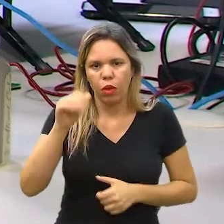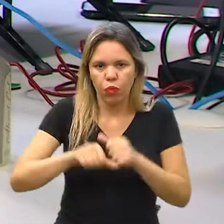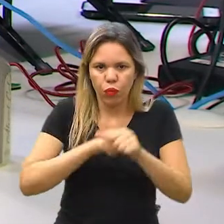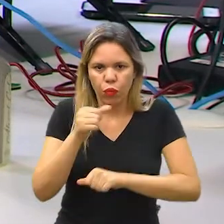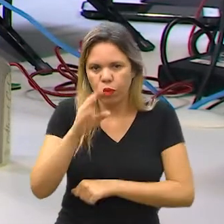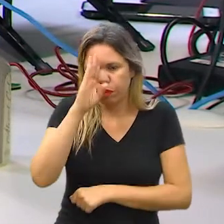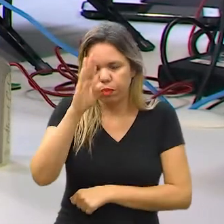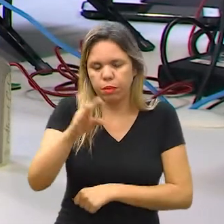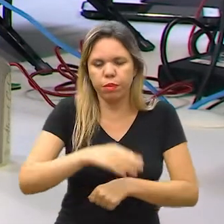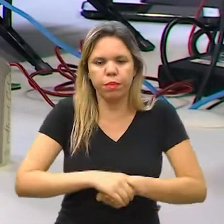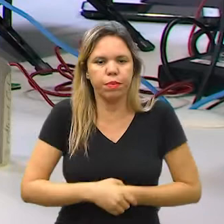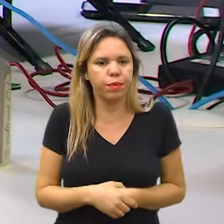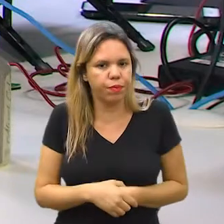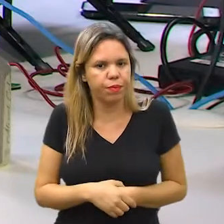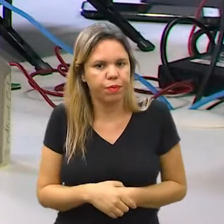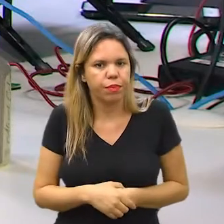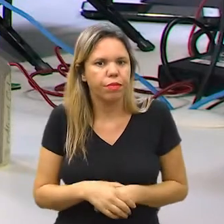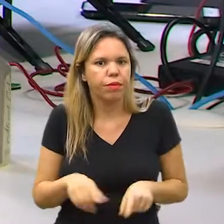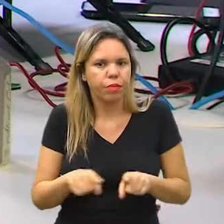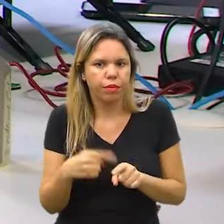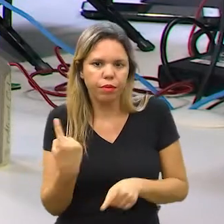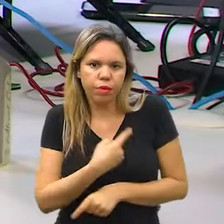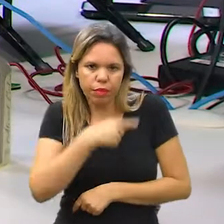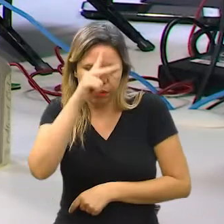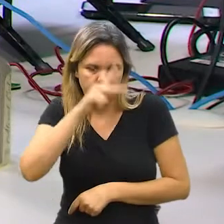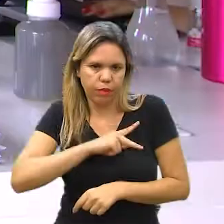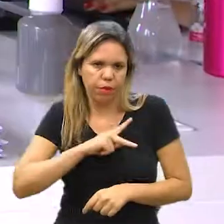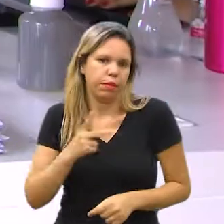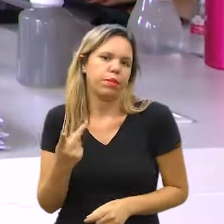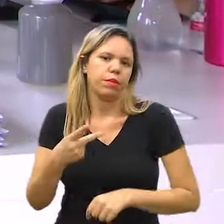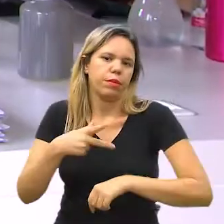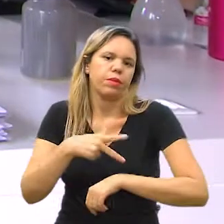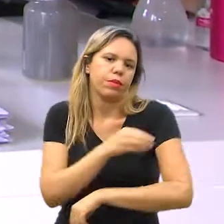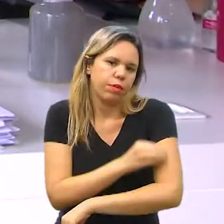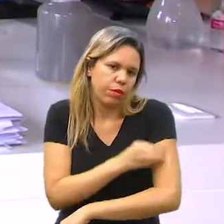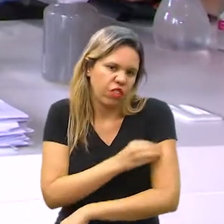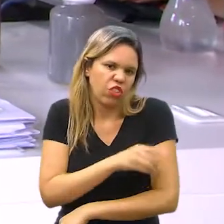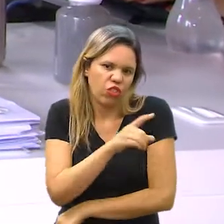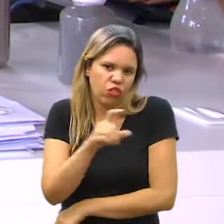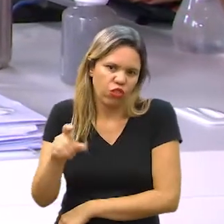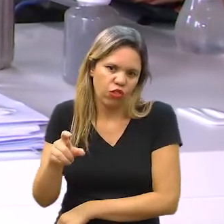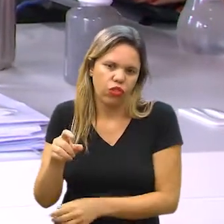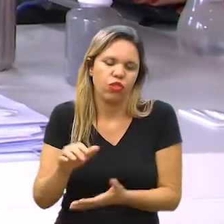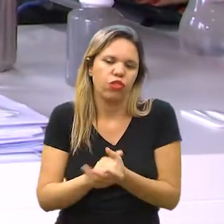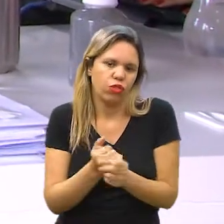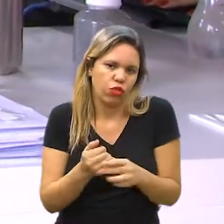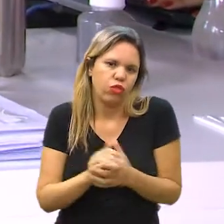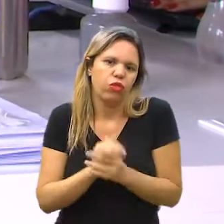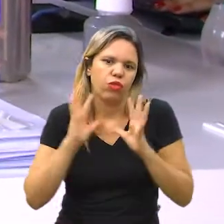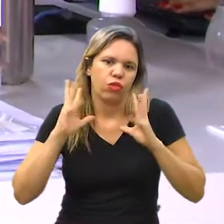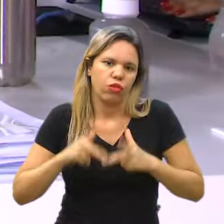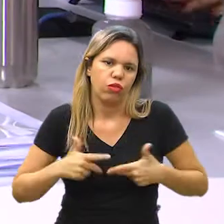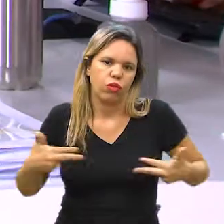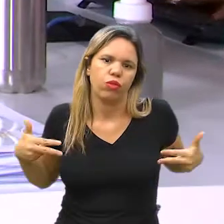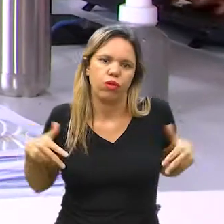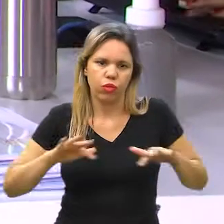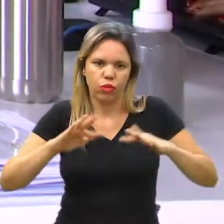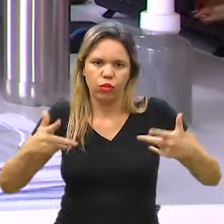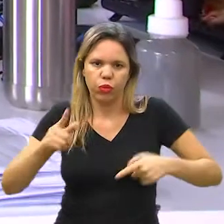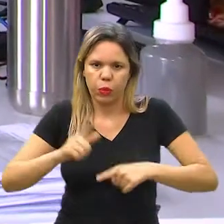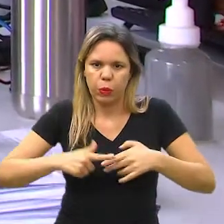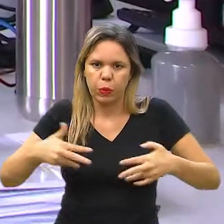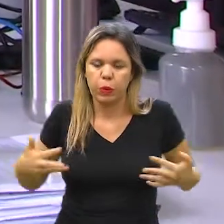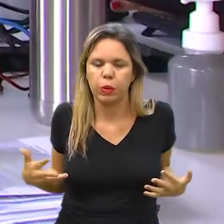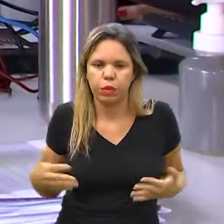foi uma das mudanças principais e a questão de a gente mesmo trazer o próprio álcool álcool em gel essas coisas para higienizar a